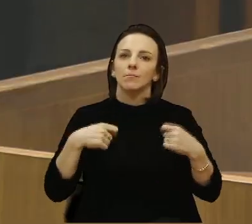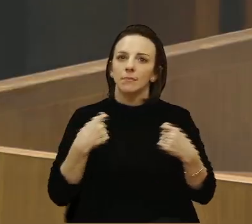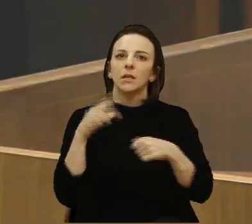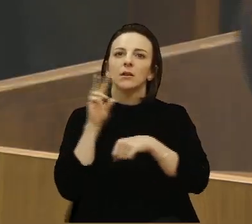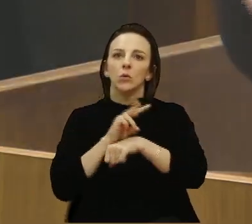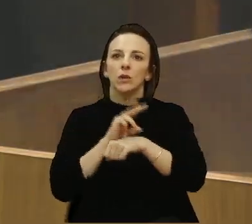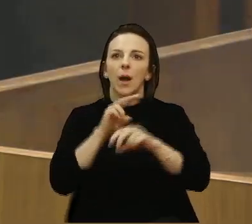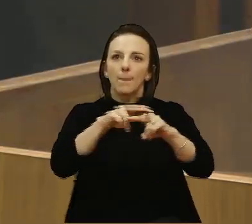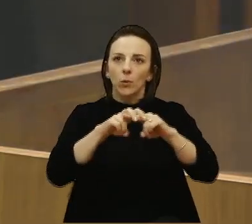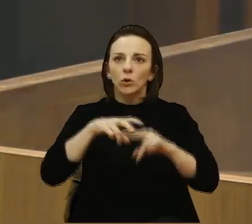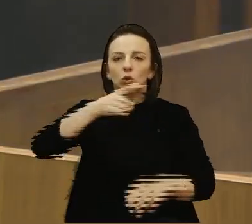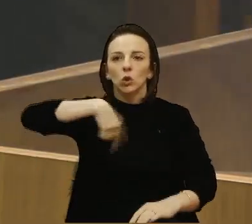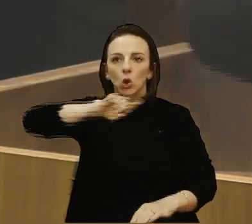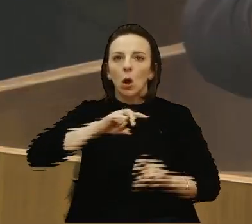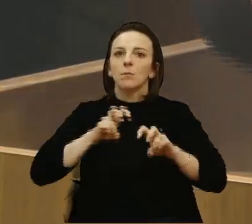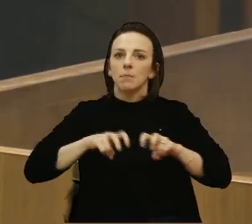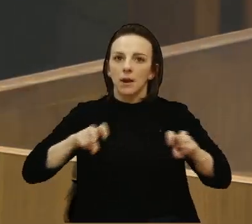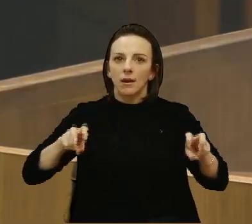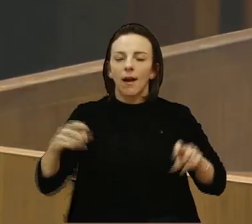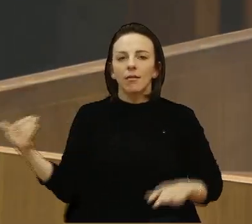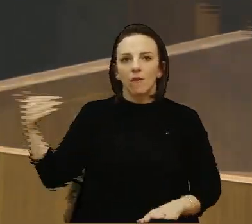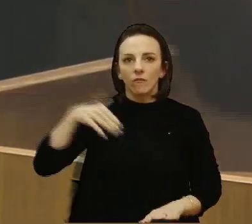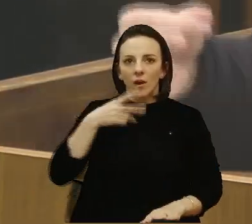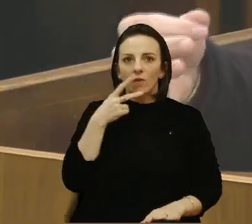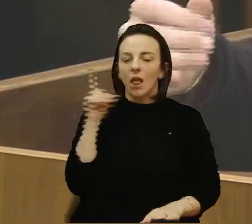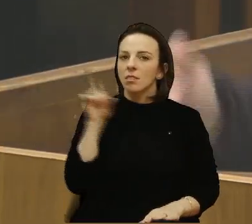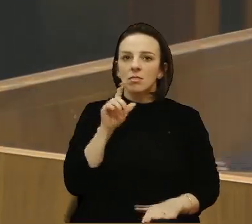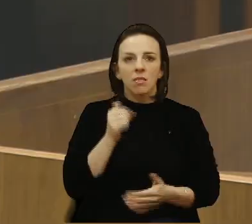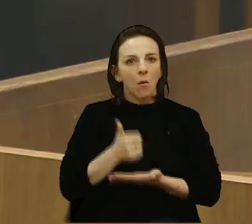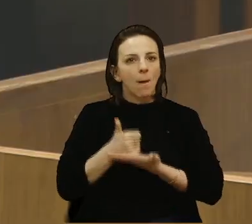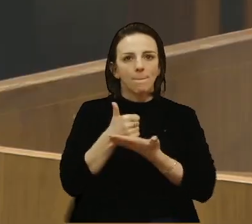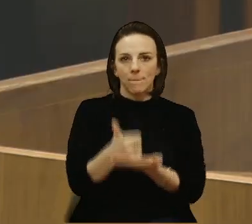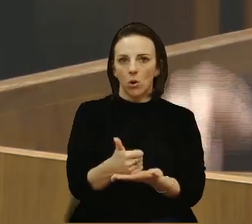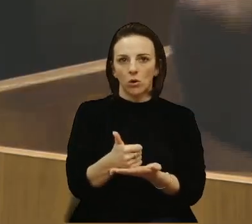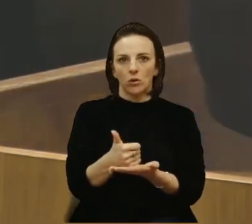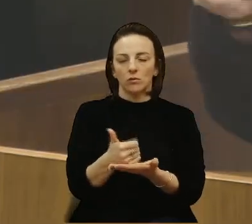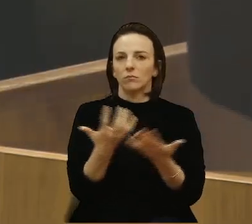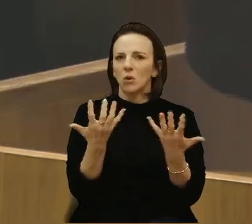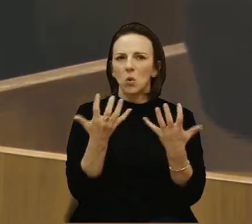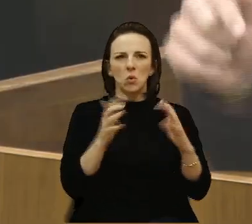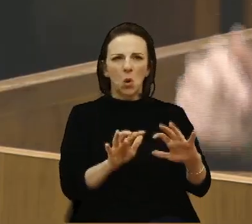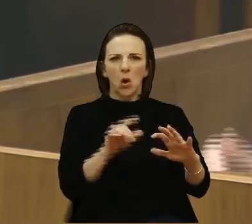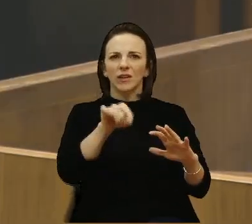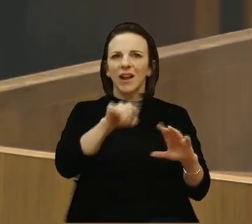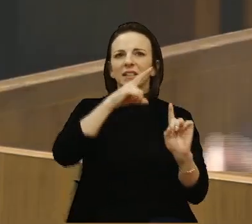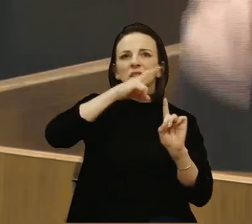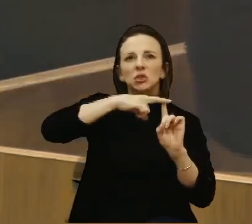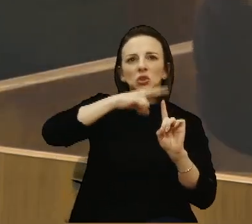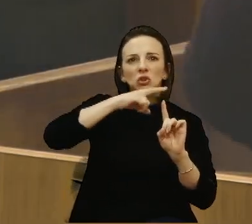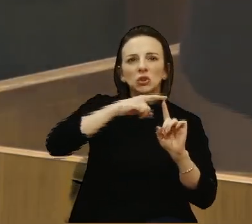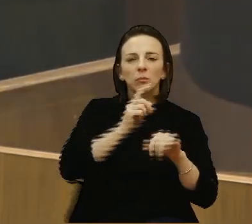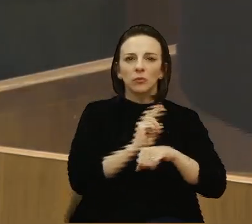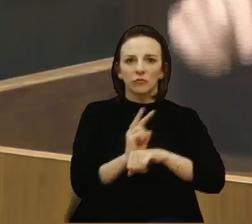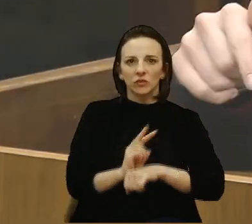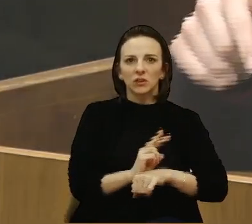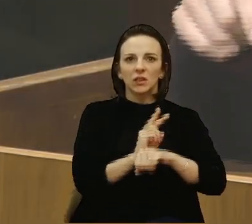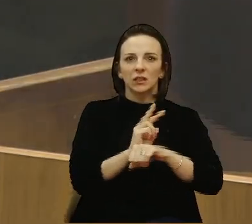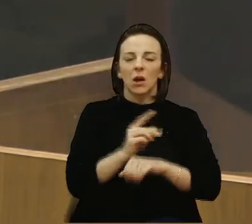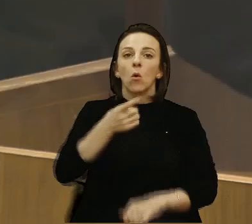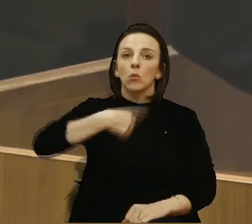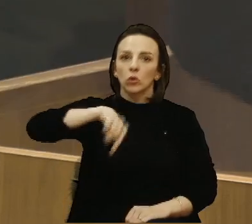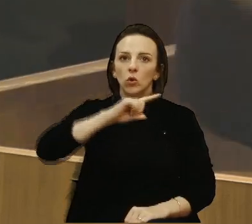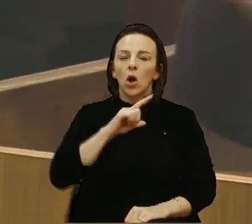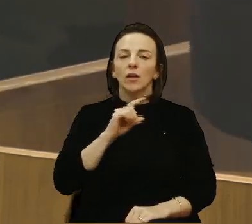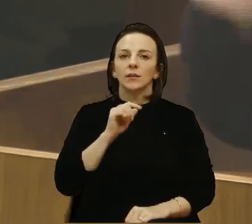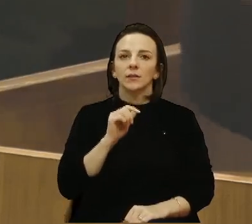bancada vem aqui dizer que nós não apoiamos, somos contrários a esse tipo de fiscalização e nós vamos advertir e achamos que os